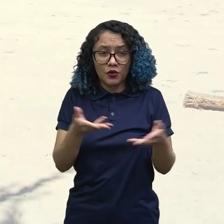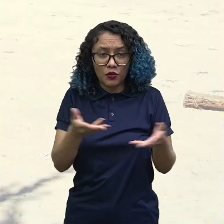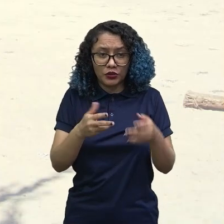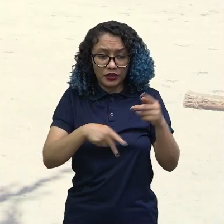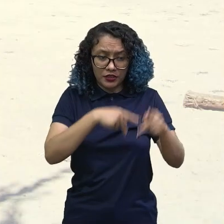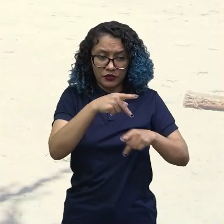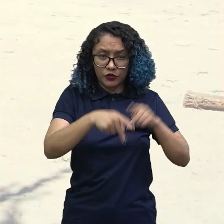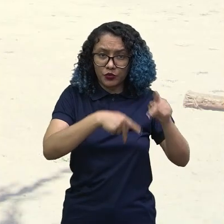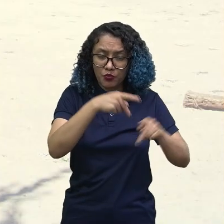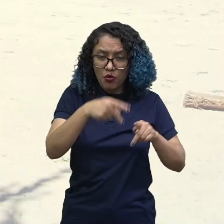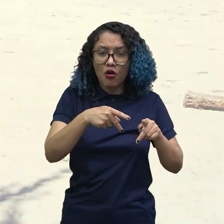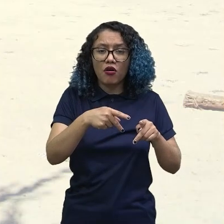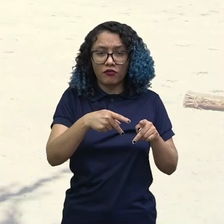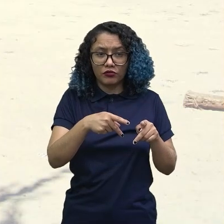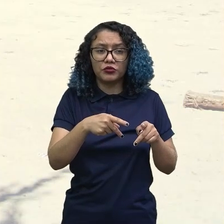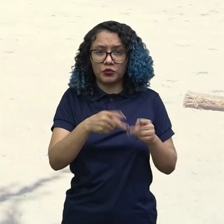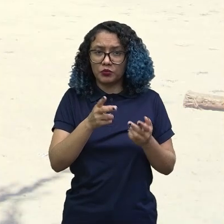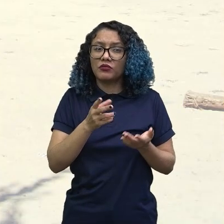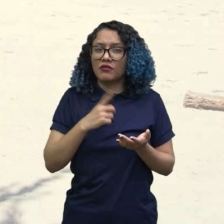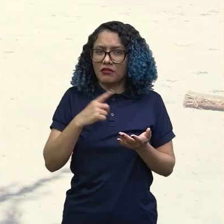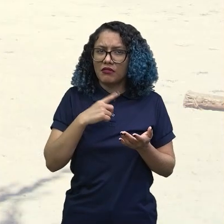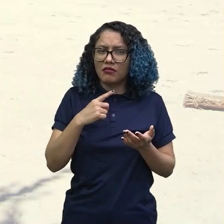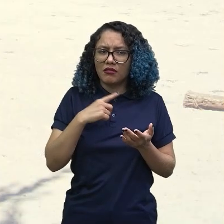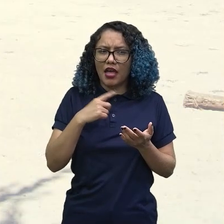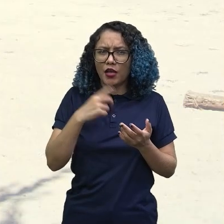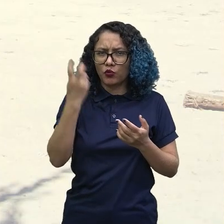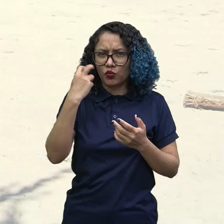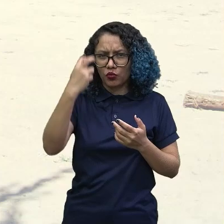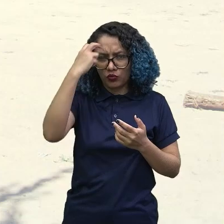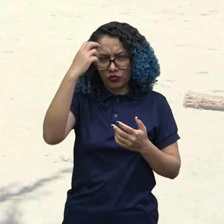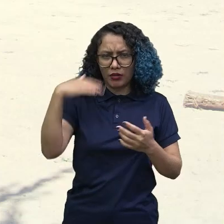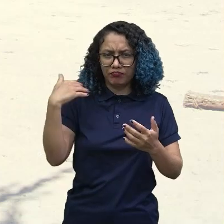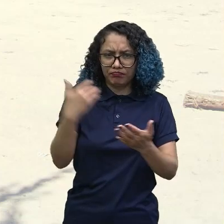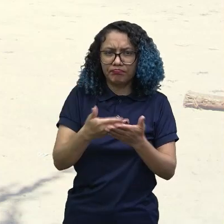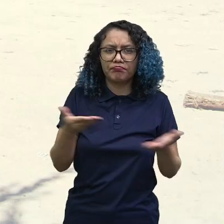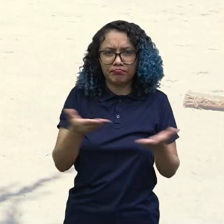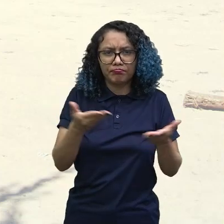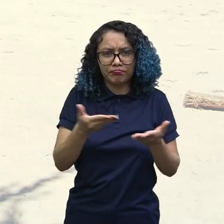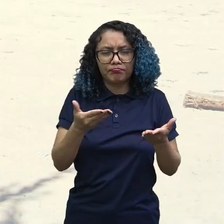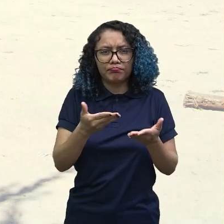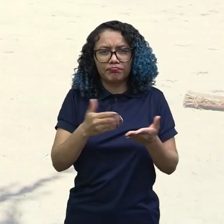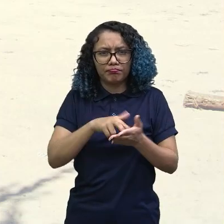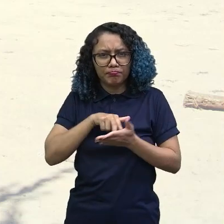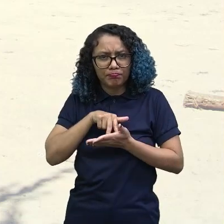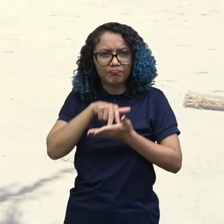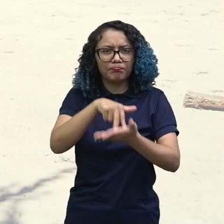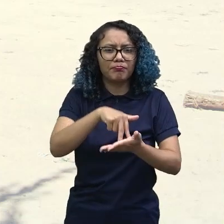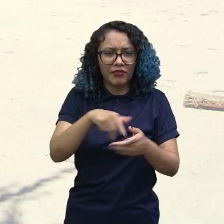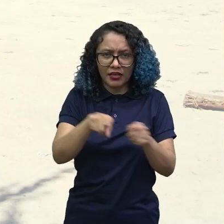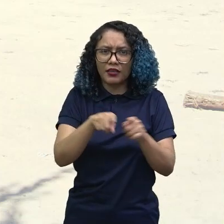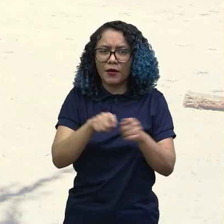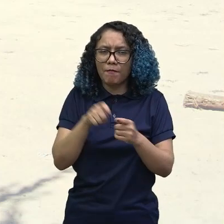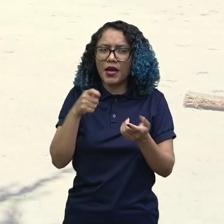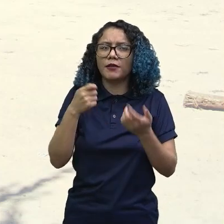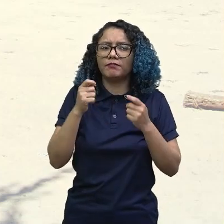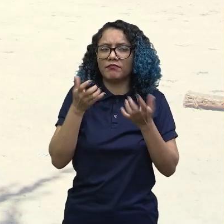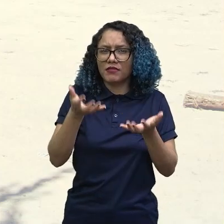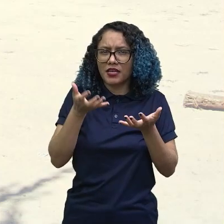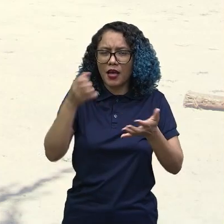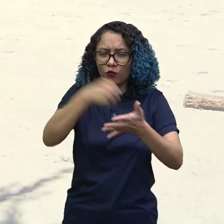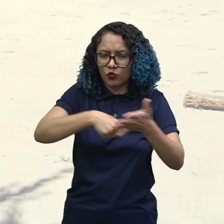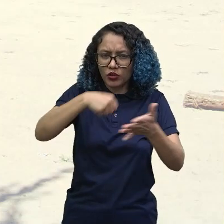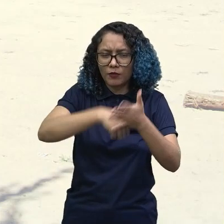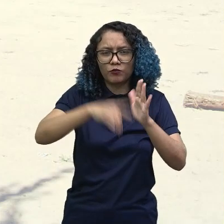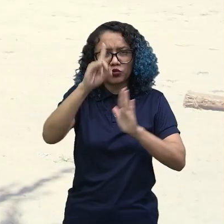povos manifestando sua cultura e exigindo os seus direitos, né? Houve também a